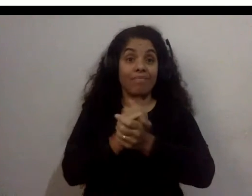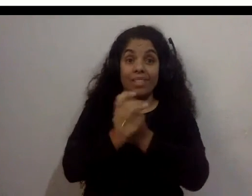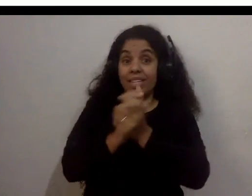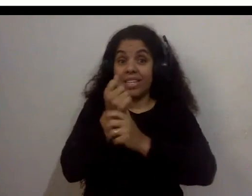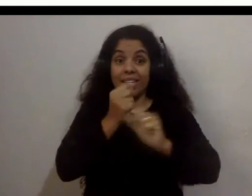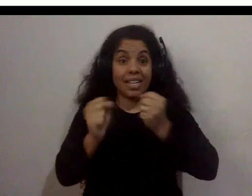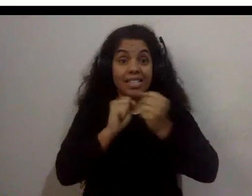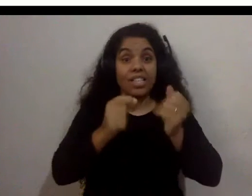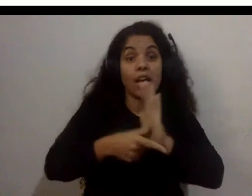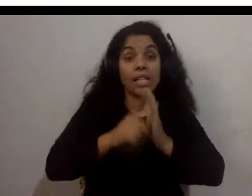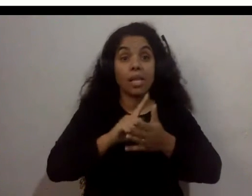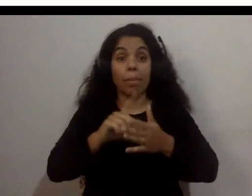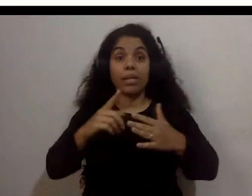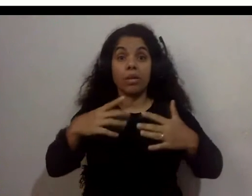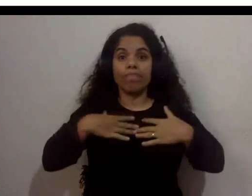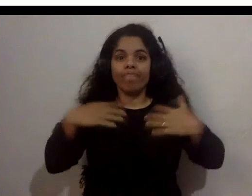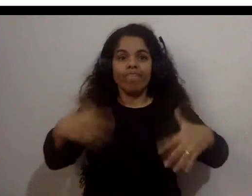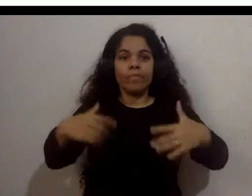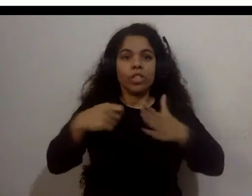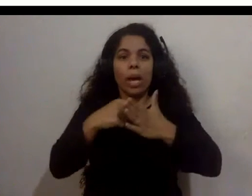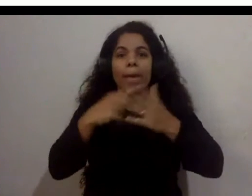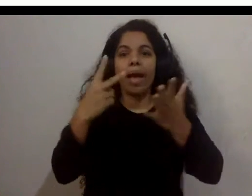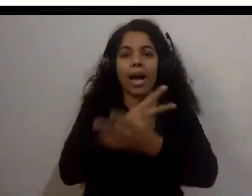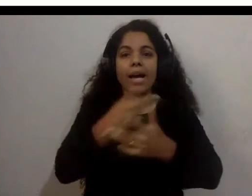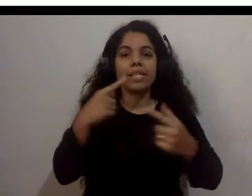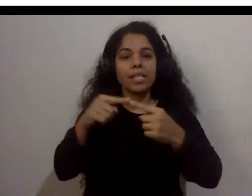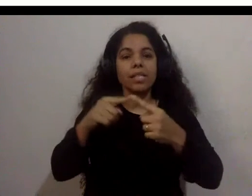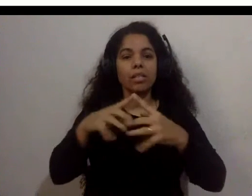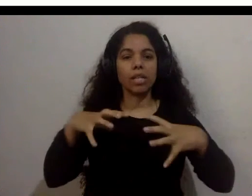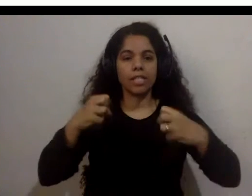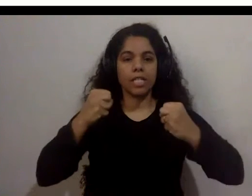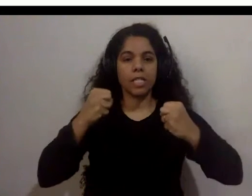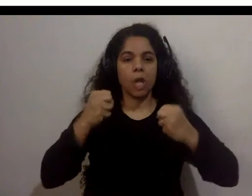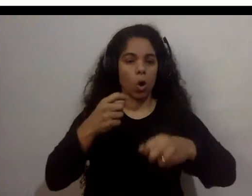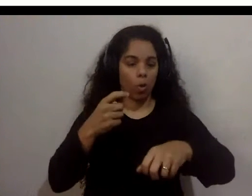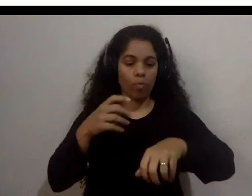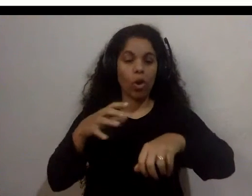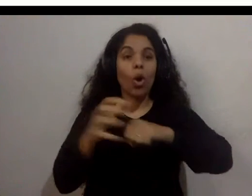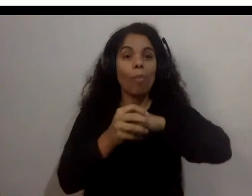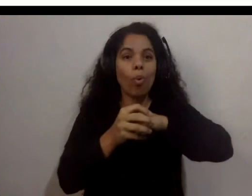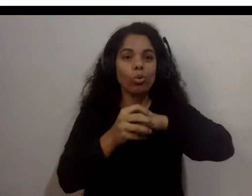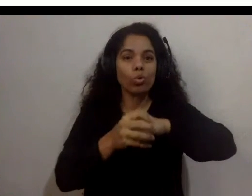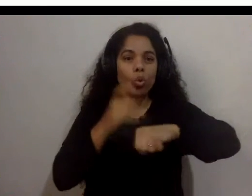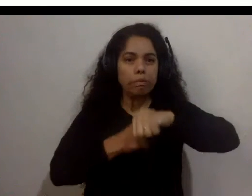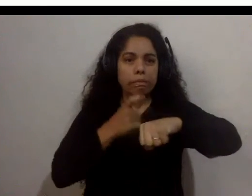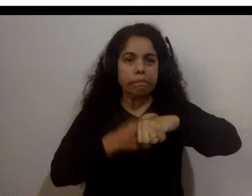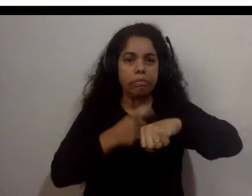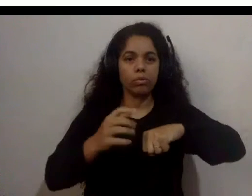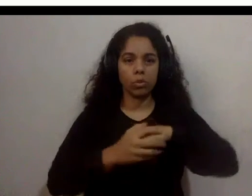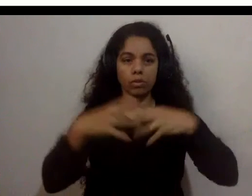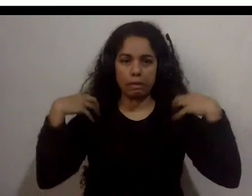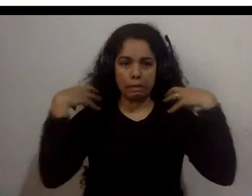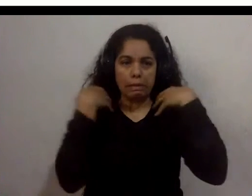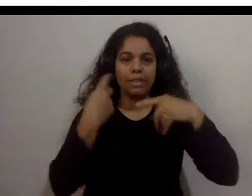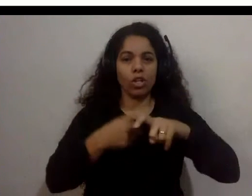é a antecipação de uma ameaça, sendo mais frequente associada à tensão muscular e à vigilância em preparação para um perigo futuro.